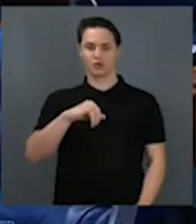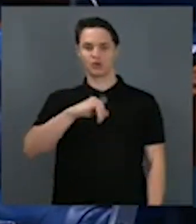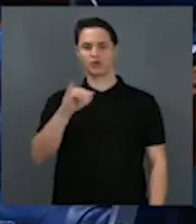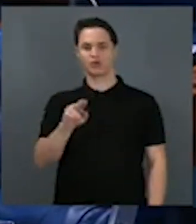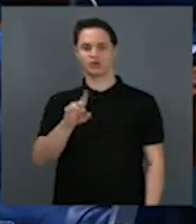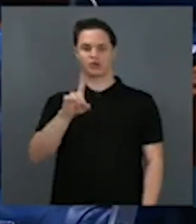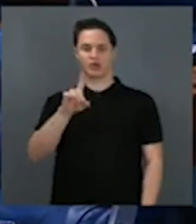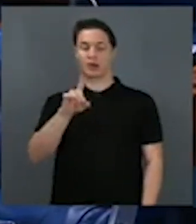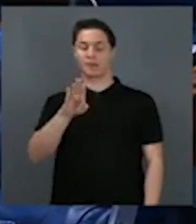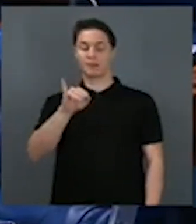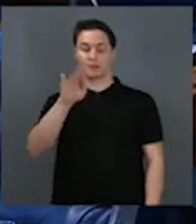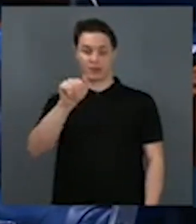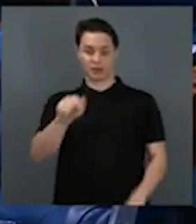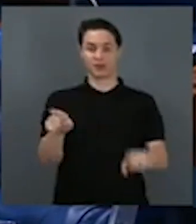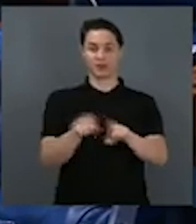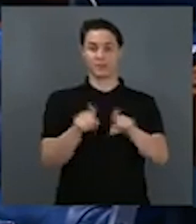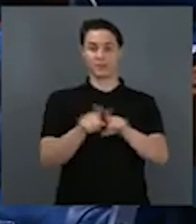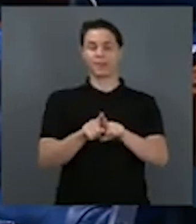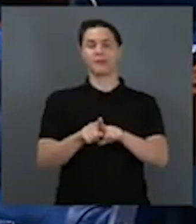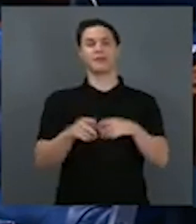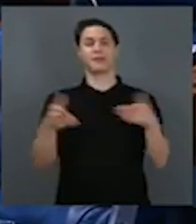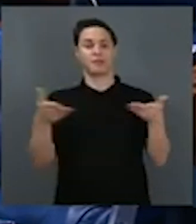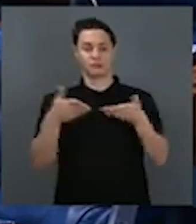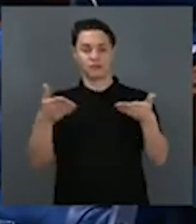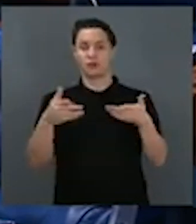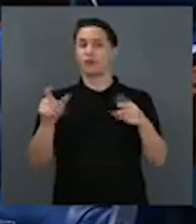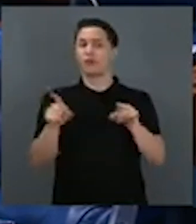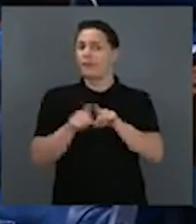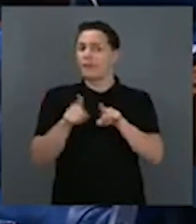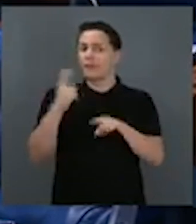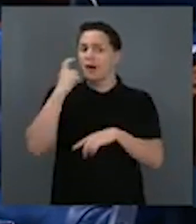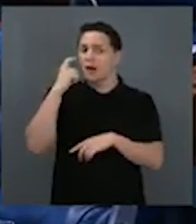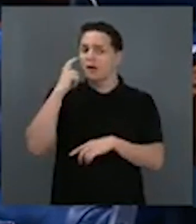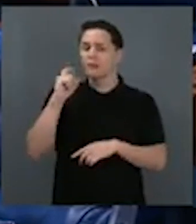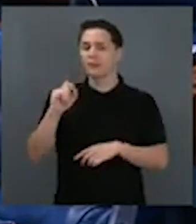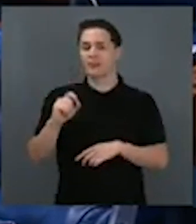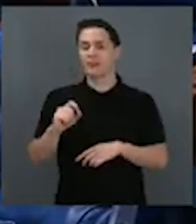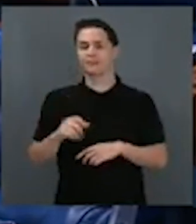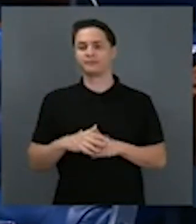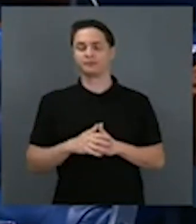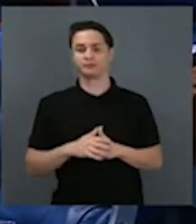a Gabi do Guará, que foi agora, fez o gol contra a França, né,